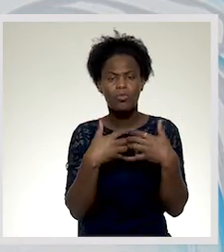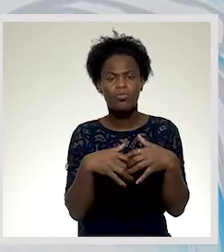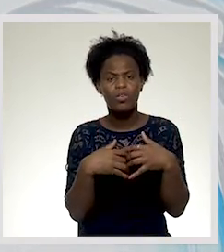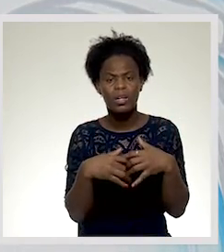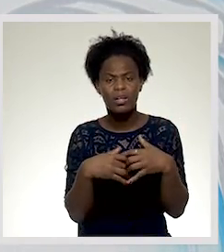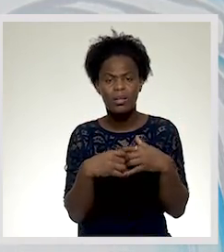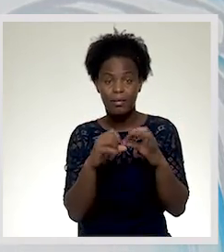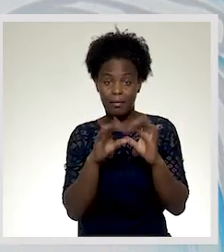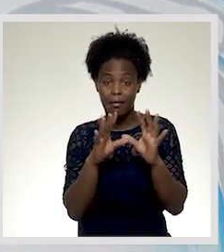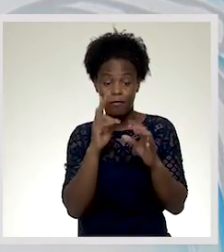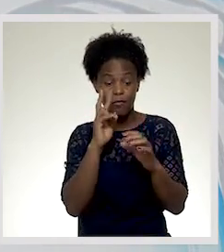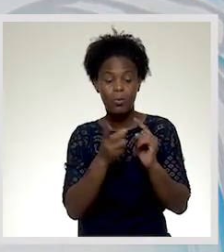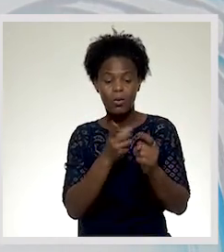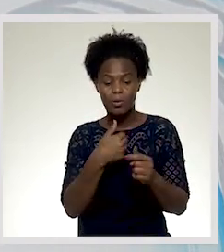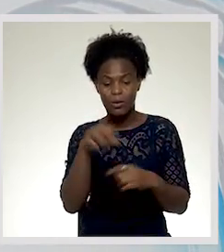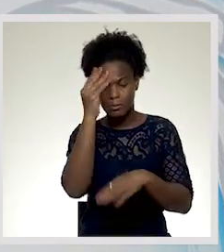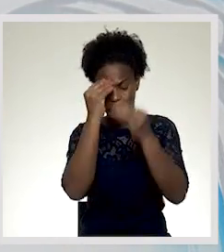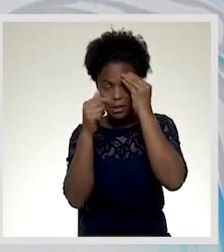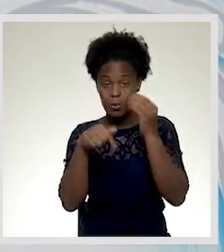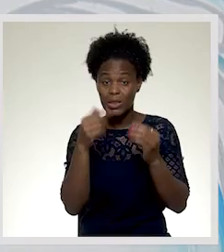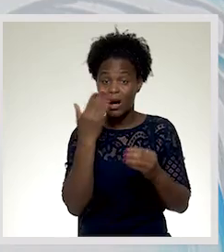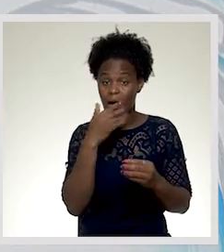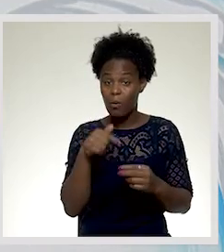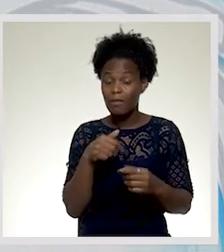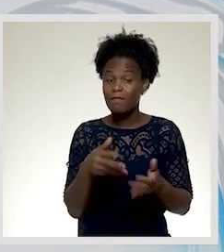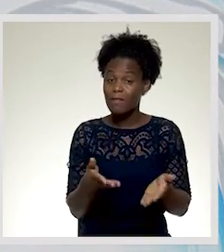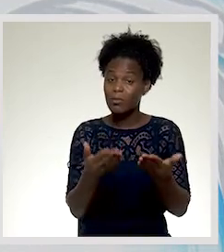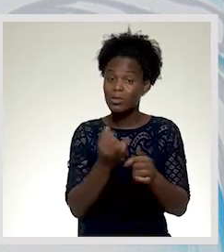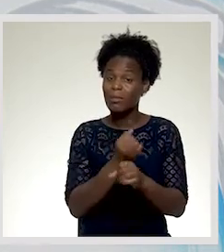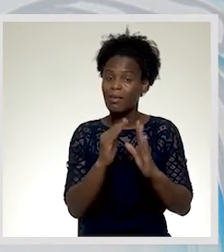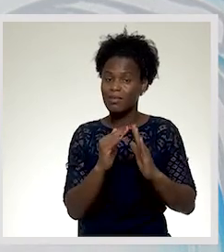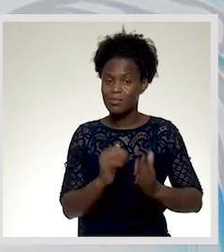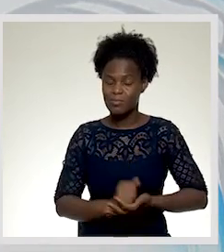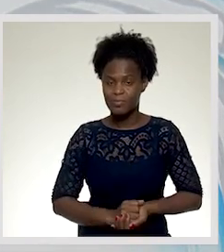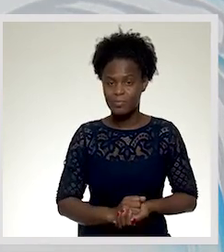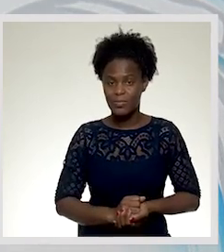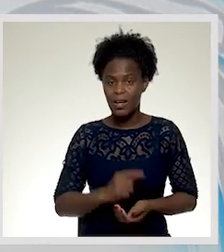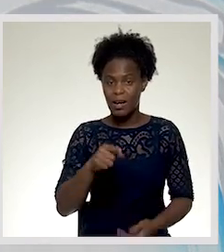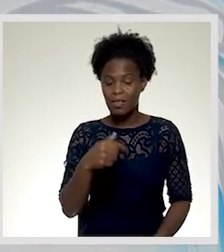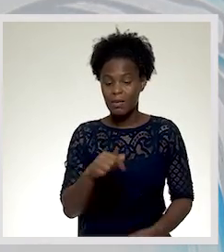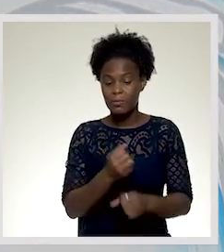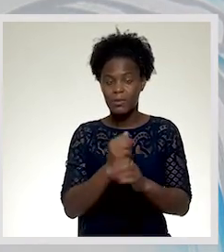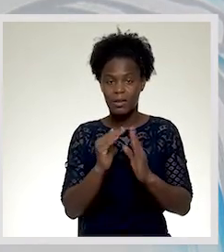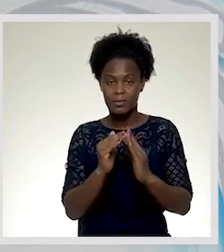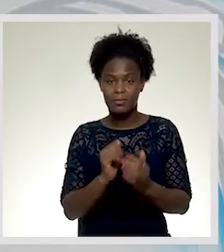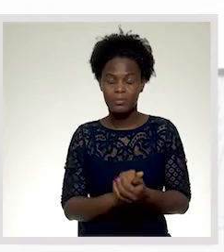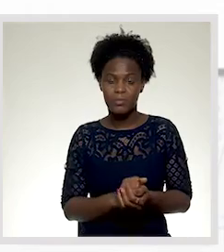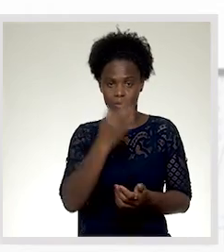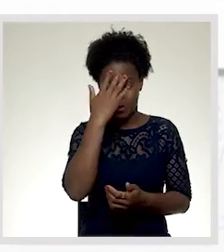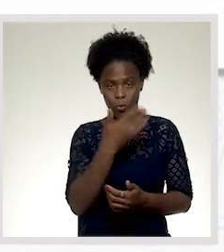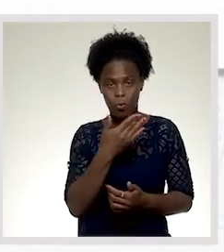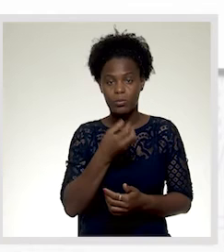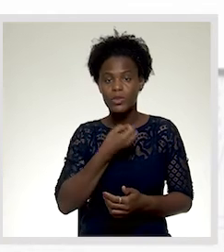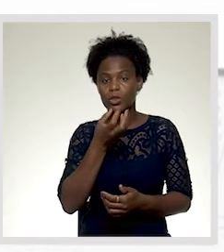as dúvidas e ver aquilo que nós aprendemos sobre a nossa matéria. Então, vamos ao nosso trabalho de casa. Temos aqui